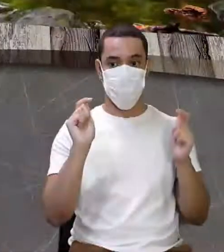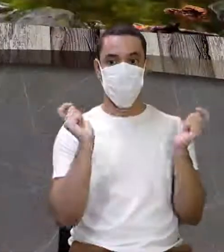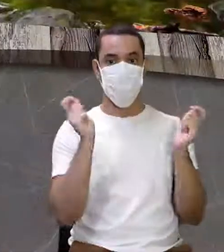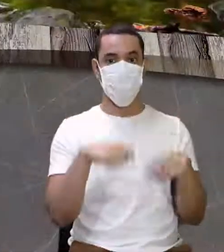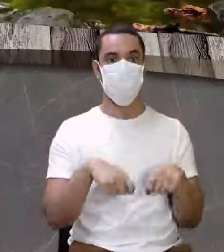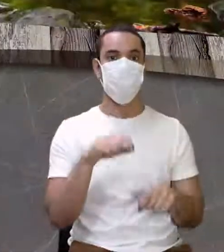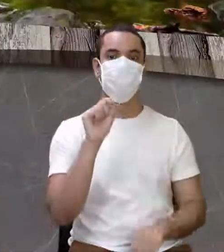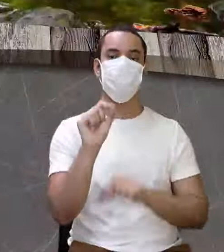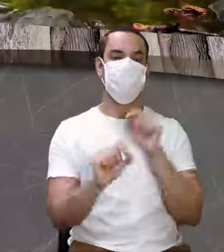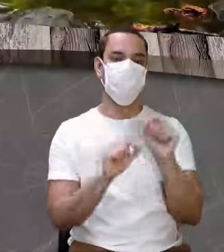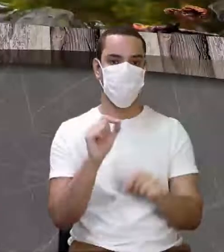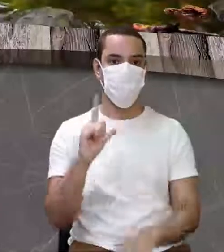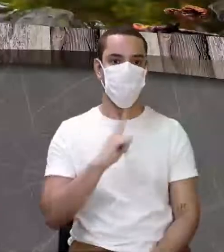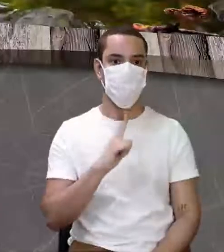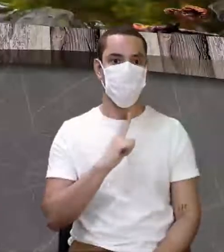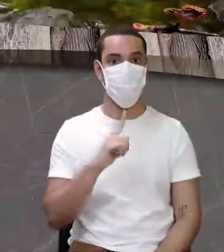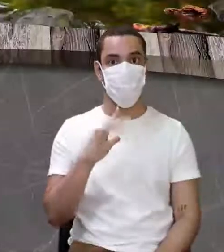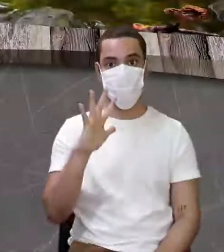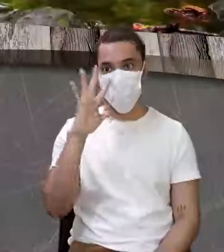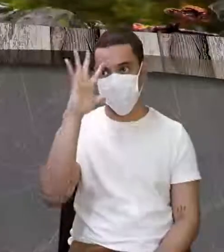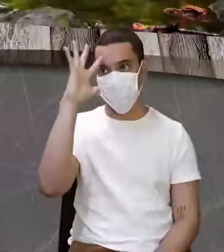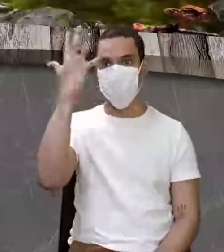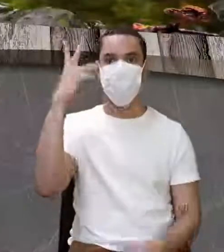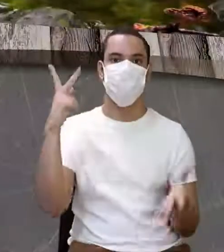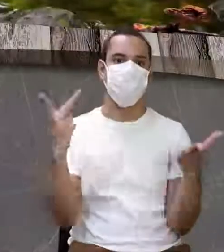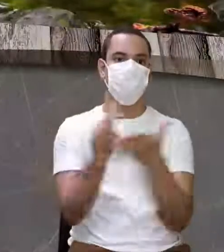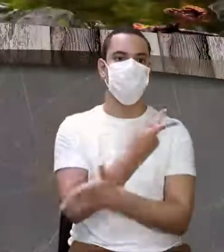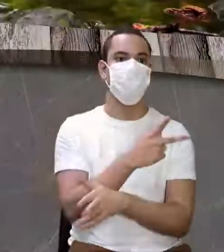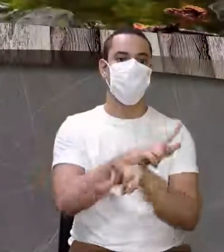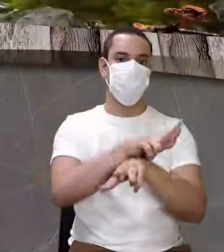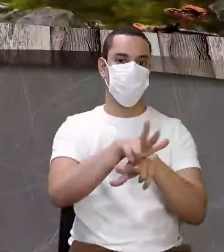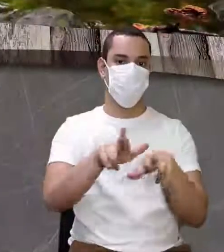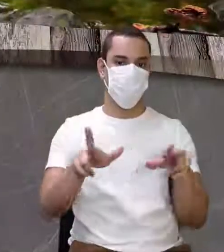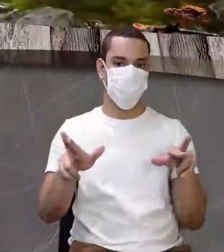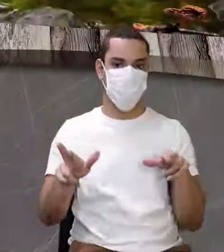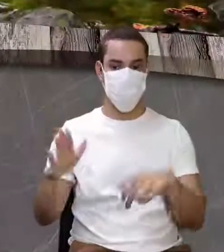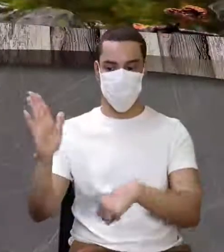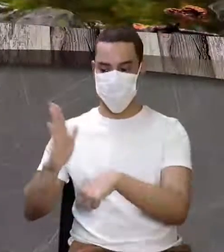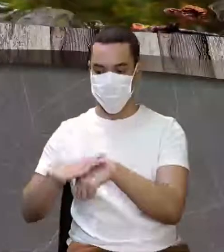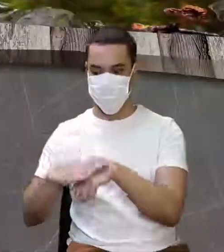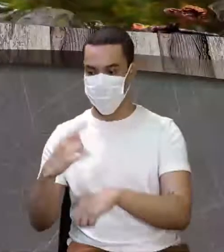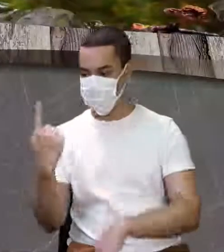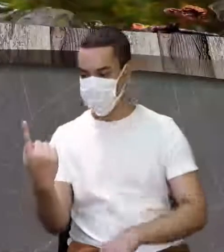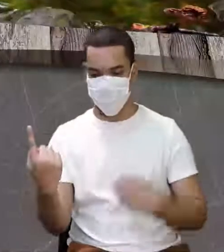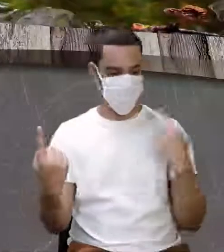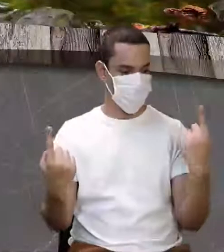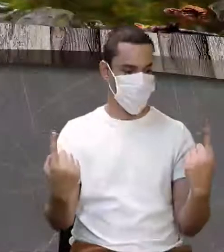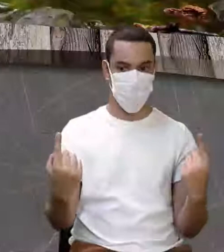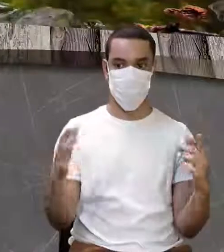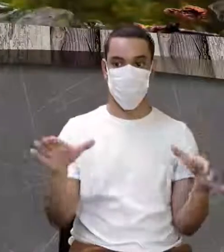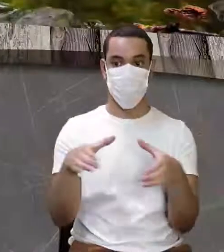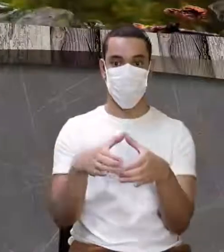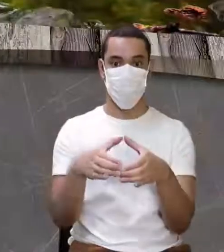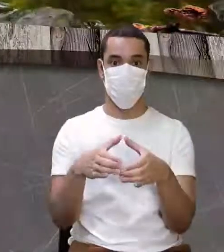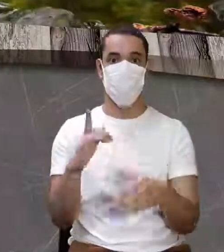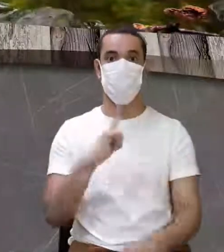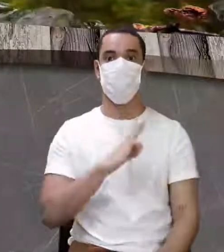ter eventos, seleções diferentes atuando entre um e outro. E aí